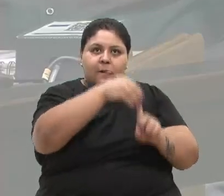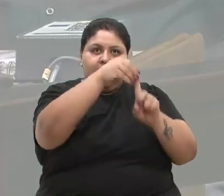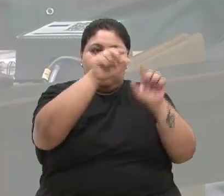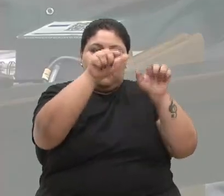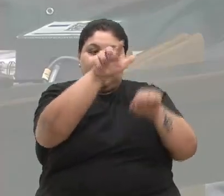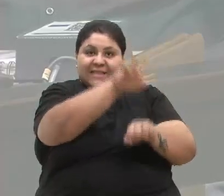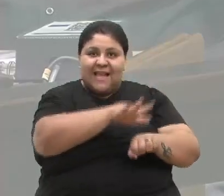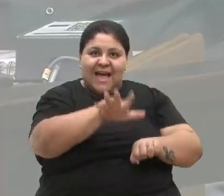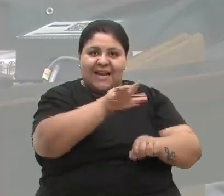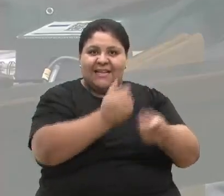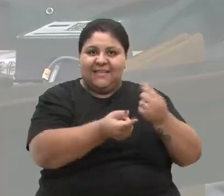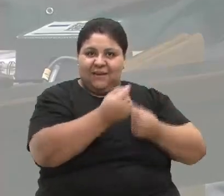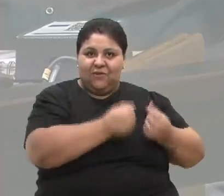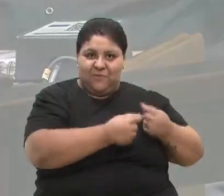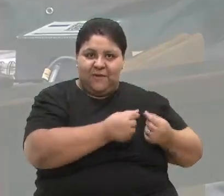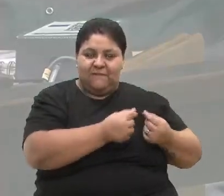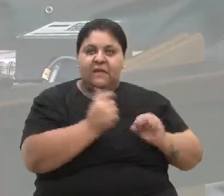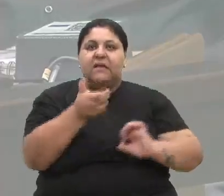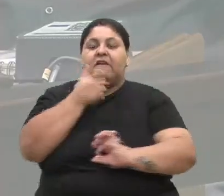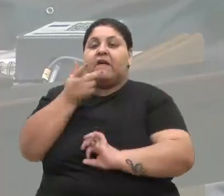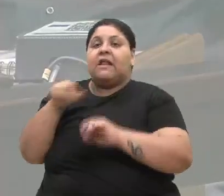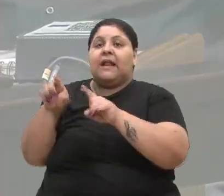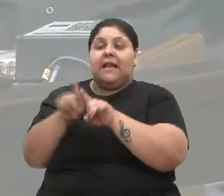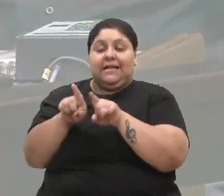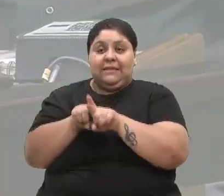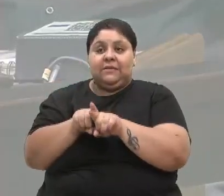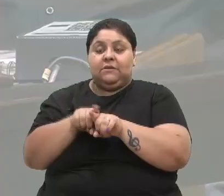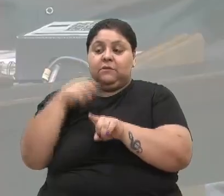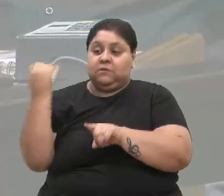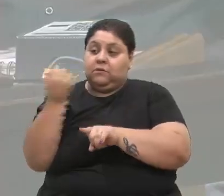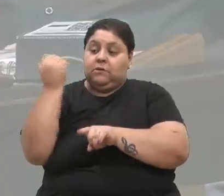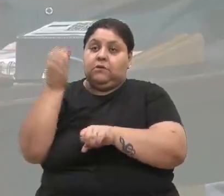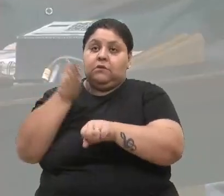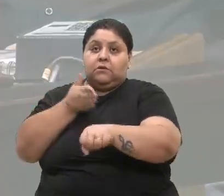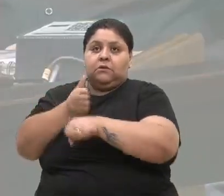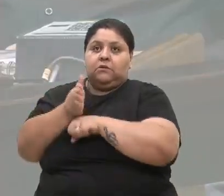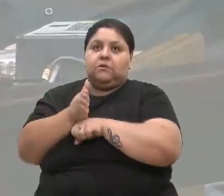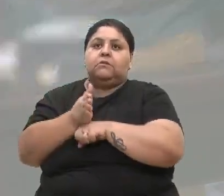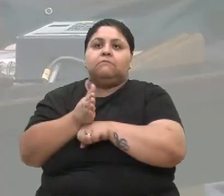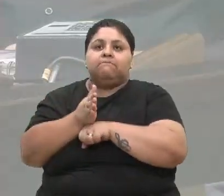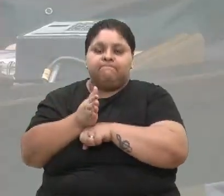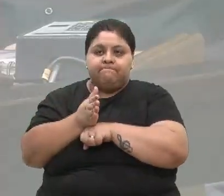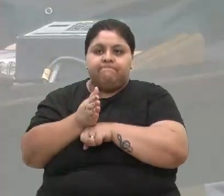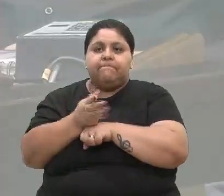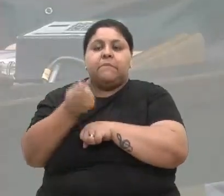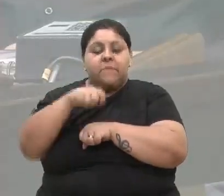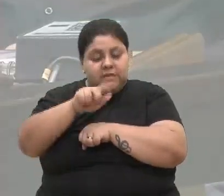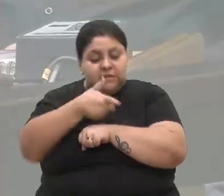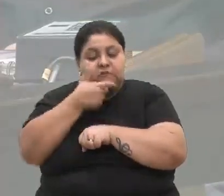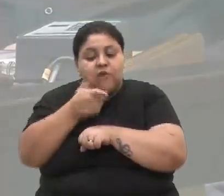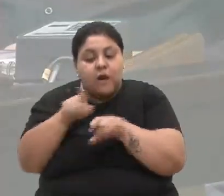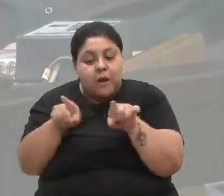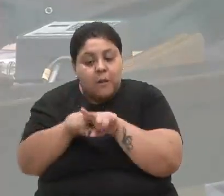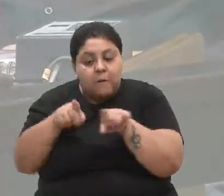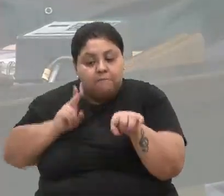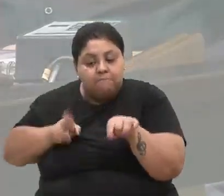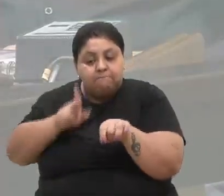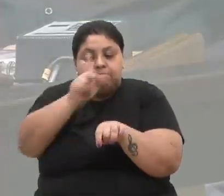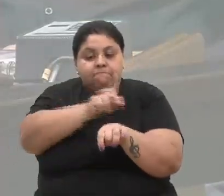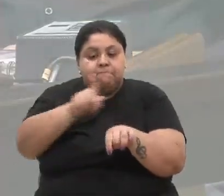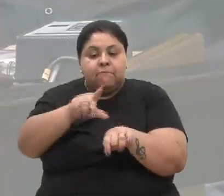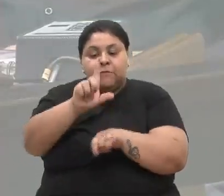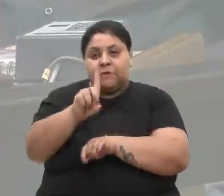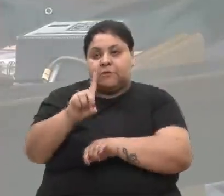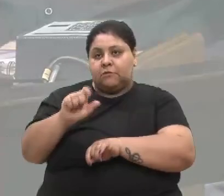economia. E dizer também que é importante a participação, e eu não posso deixar aqui de cumprimentar, do sempre professor